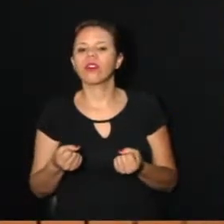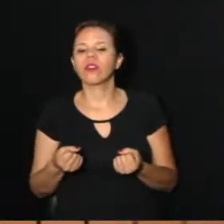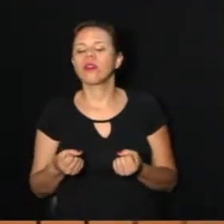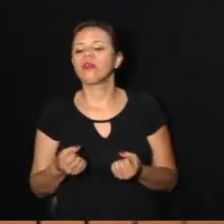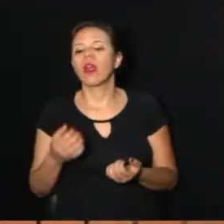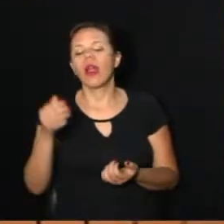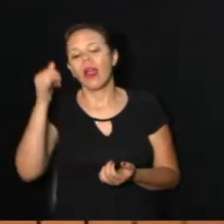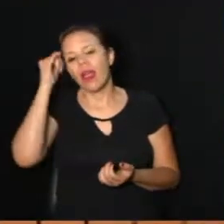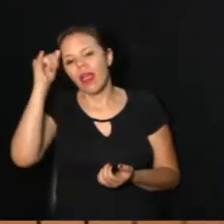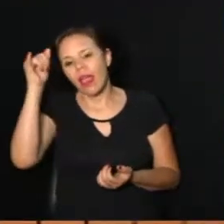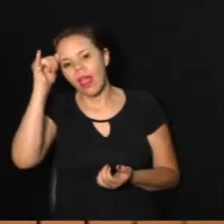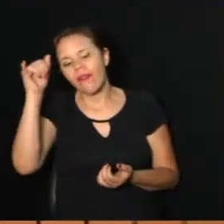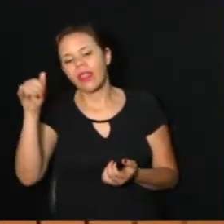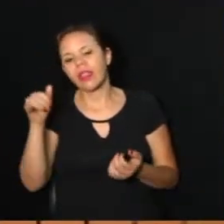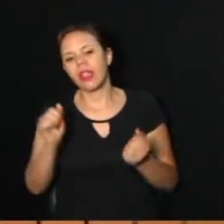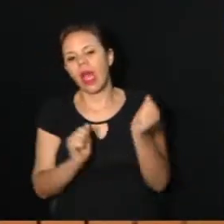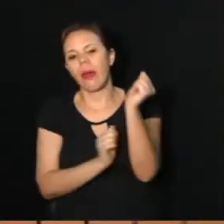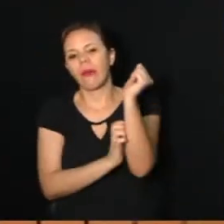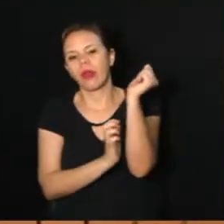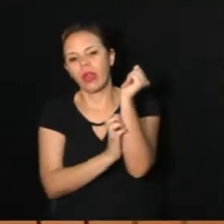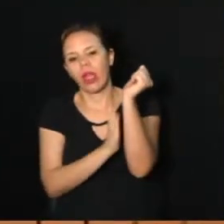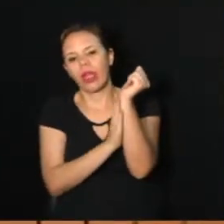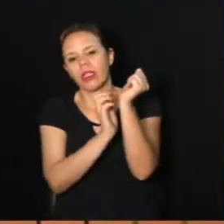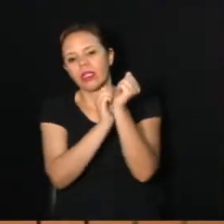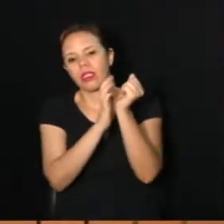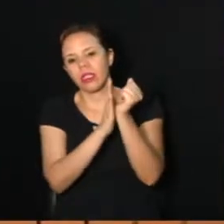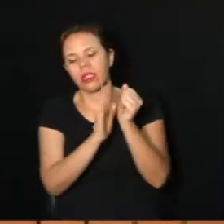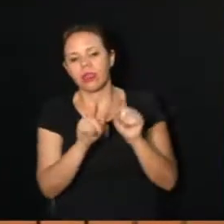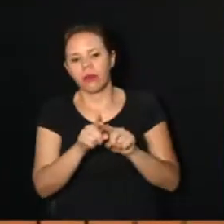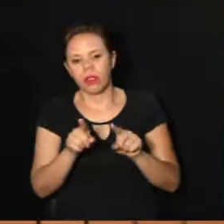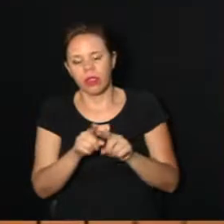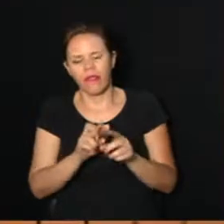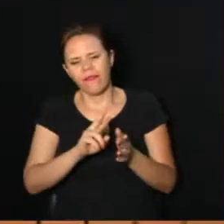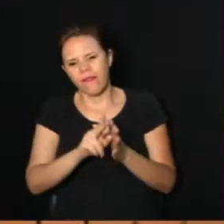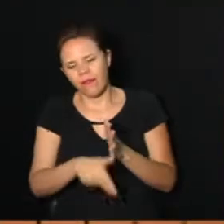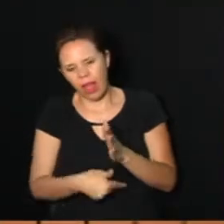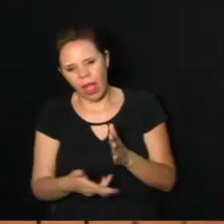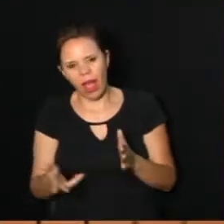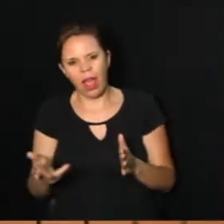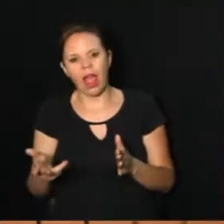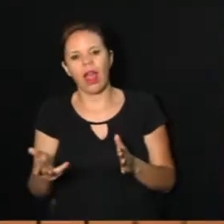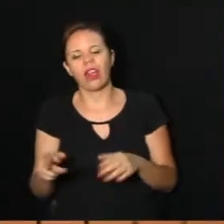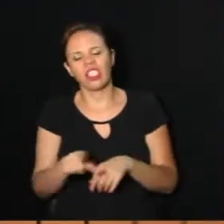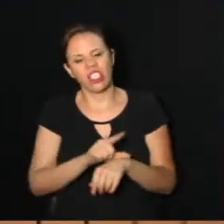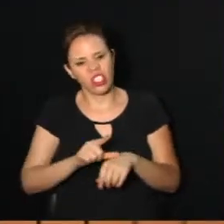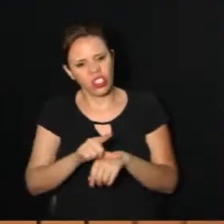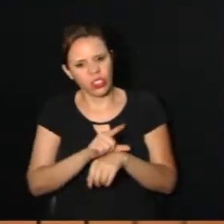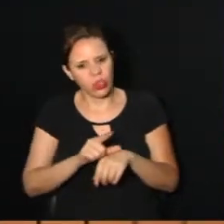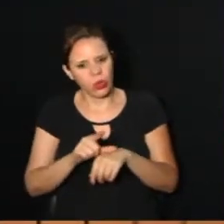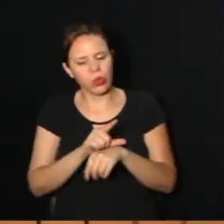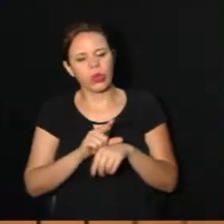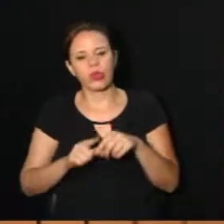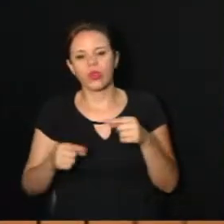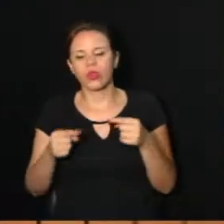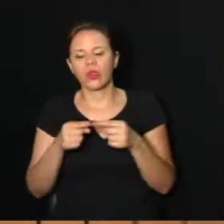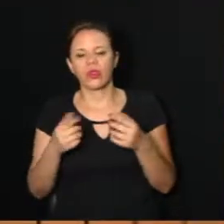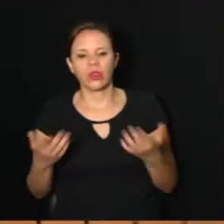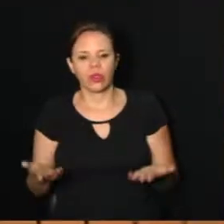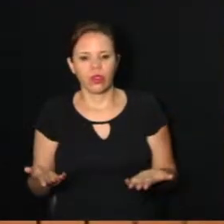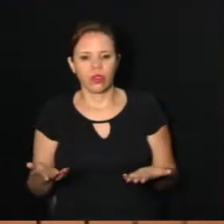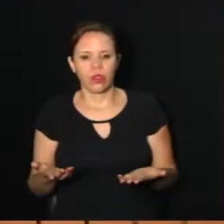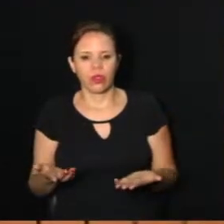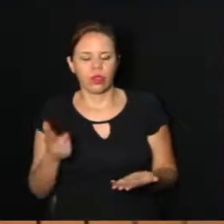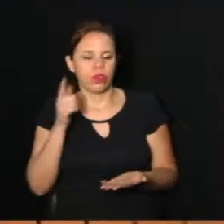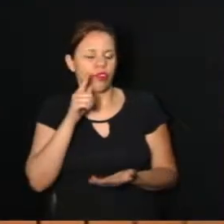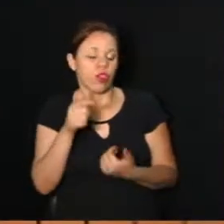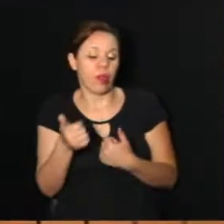Nós precisávamos ajustar uma série de legislações, né, porque senão não conseguia chegar nem